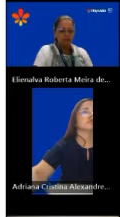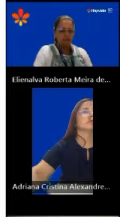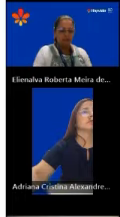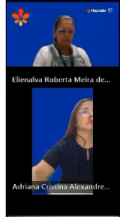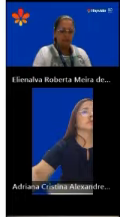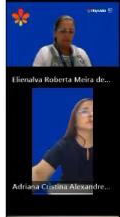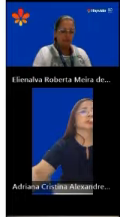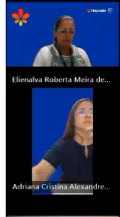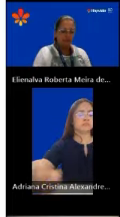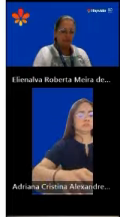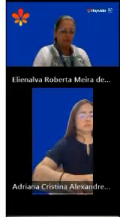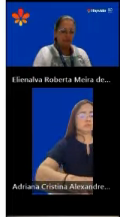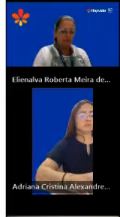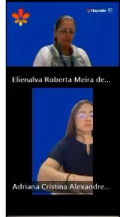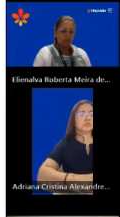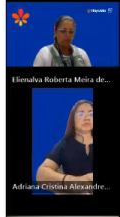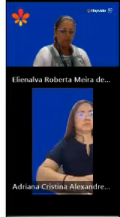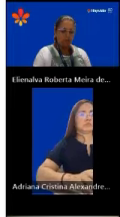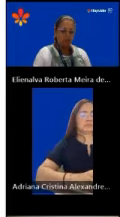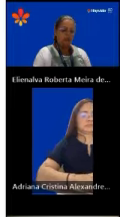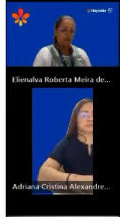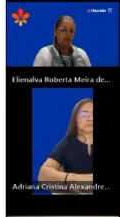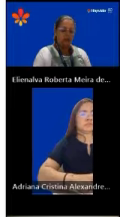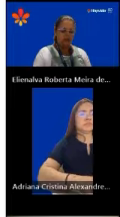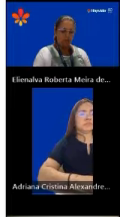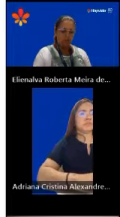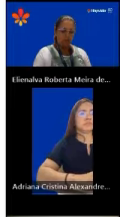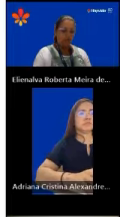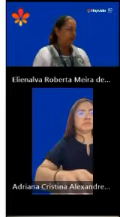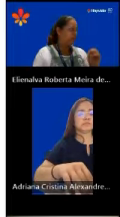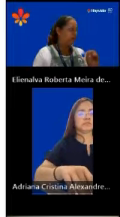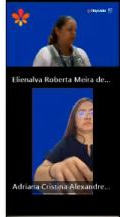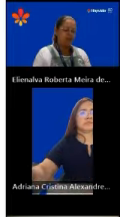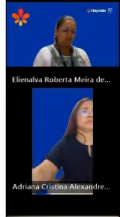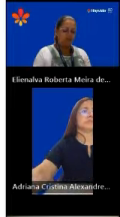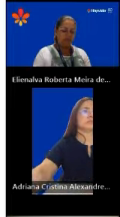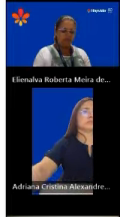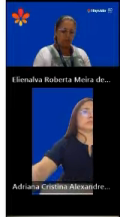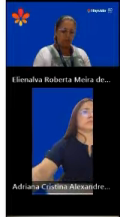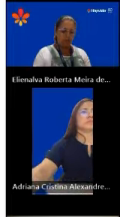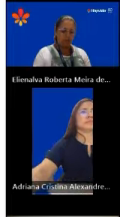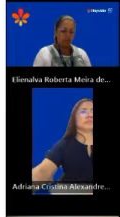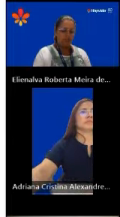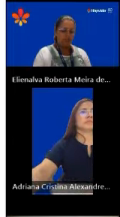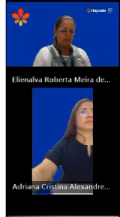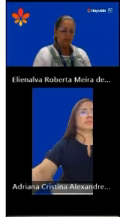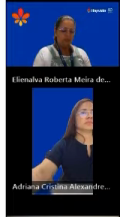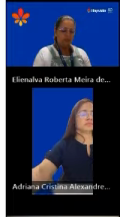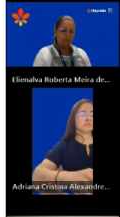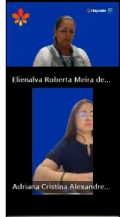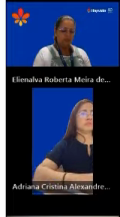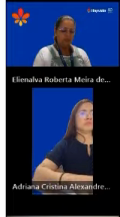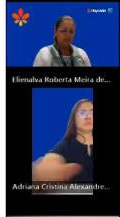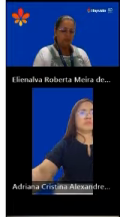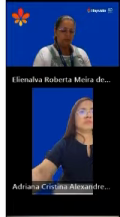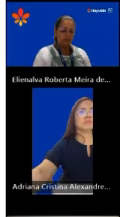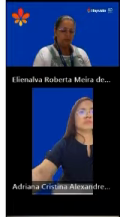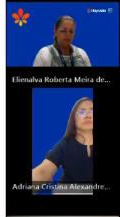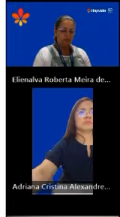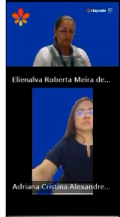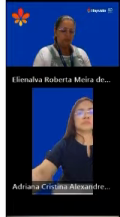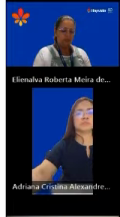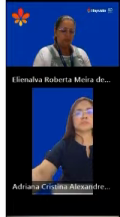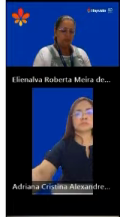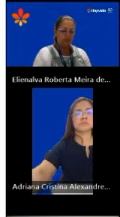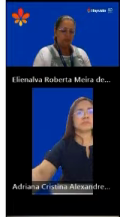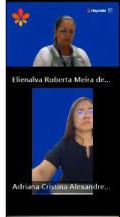é importante que seja colocada a validade, né? A gente sabe que tem ali a validade, a gente tem que colocar. Então, ela coloca a data que foi feita a limpeza e a data da validade daquele larinho, tá?